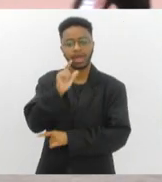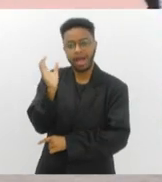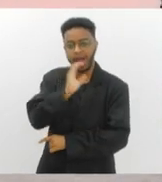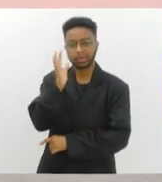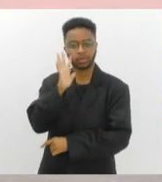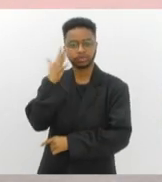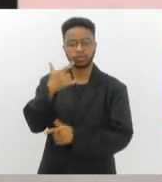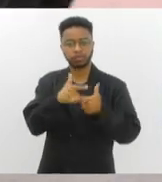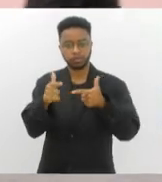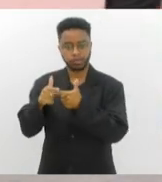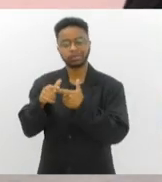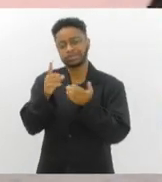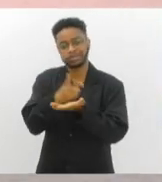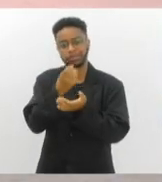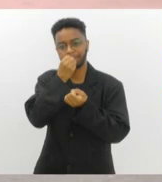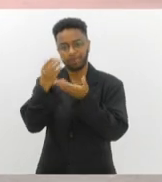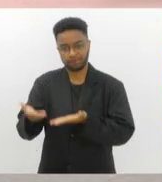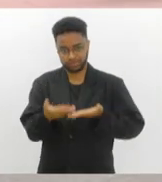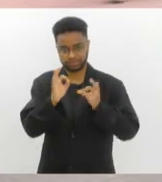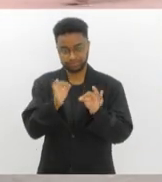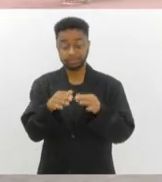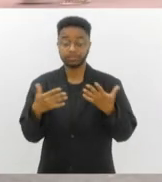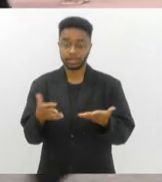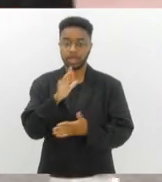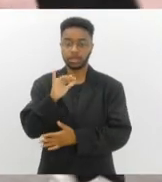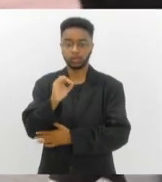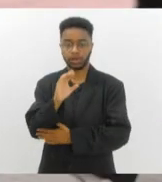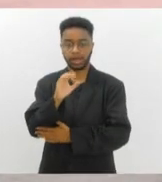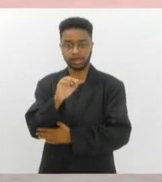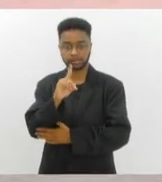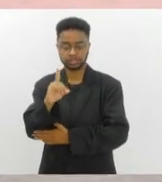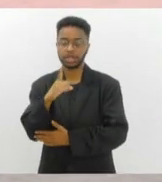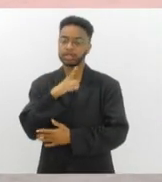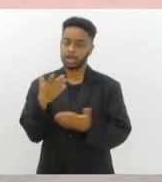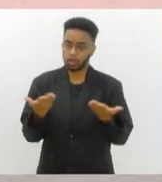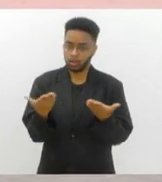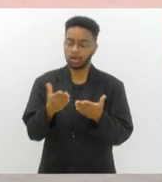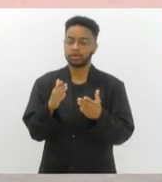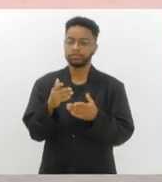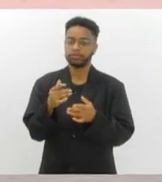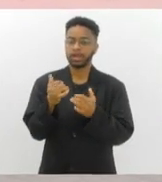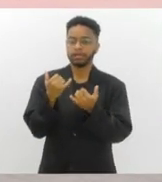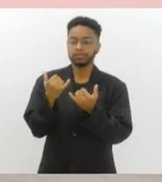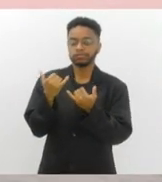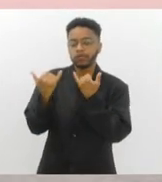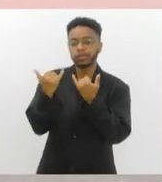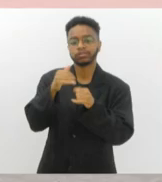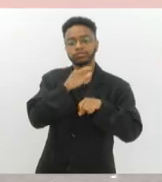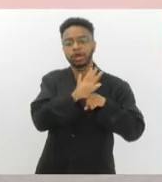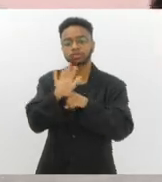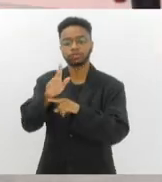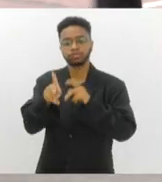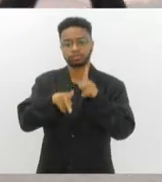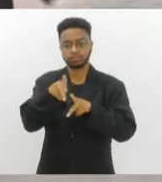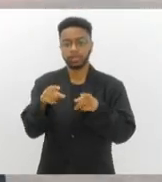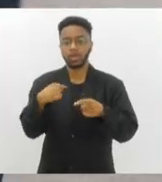cidadão fluminense é muito bem-vindo, né? E a Rio Card tem essa inovação trazendo mais esses serviços para a população. Eu vou conversar essa manhã com a Melissa Sartori,